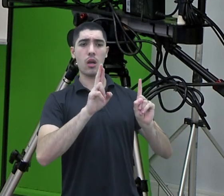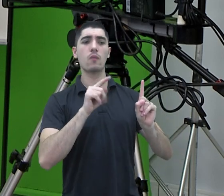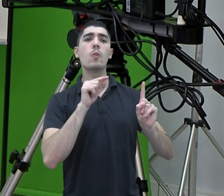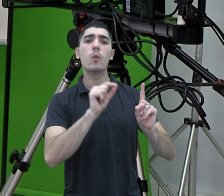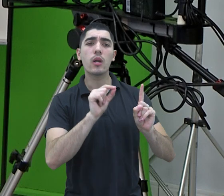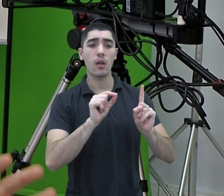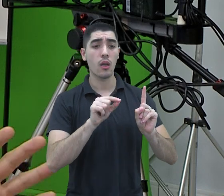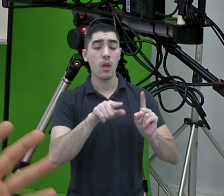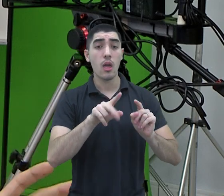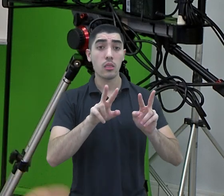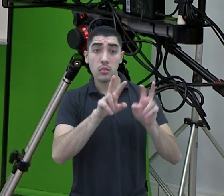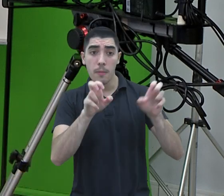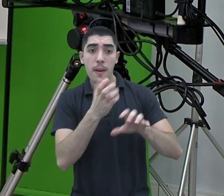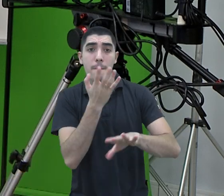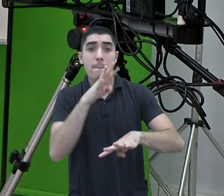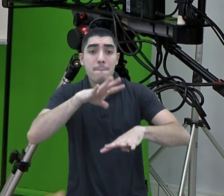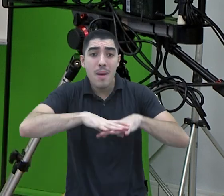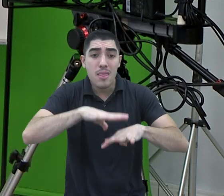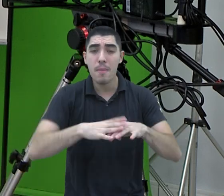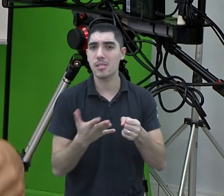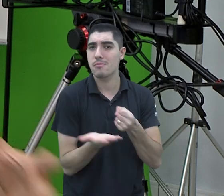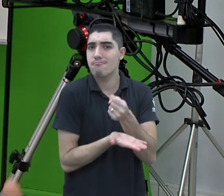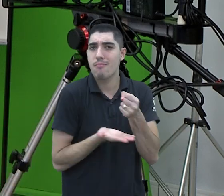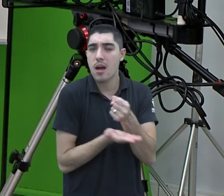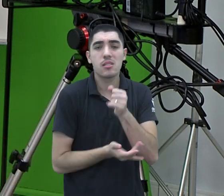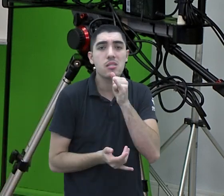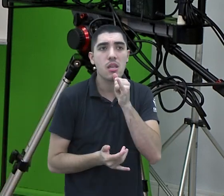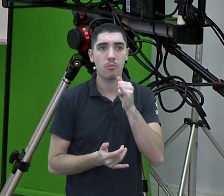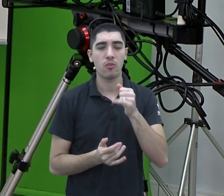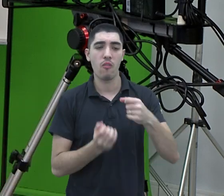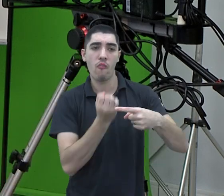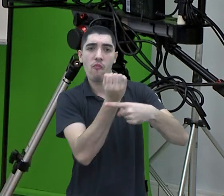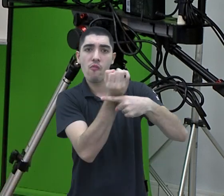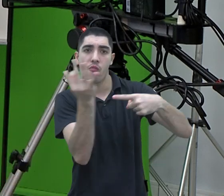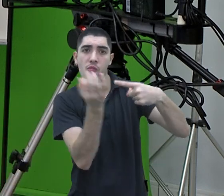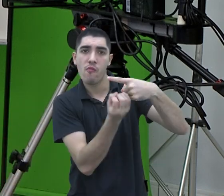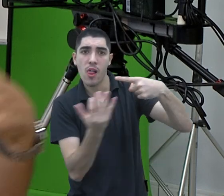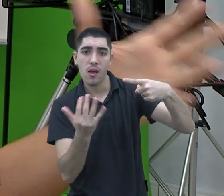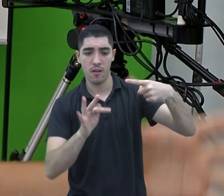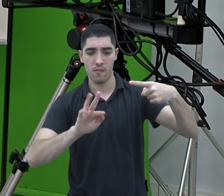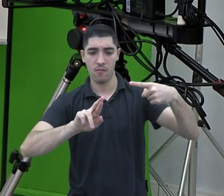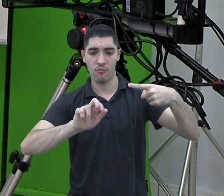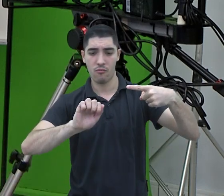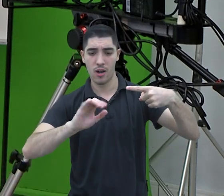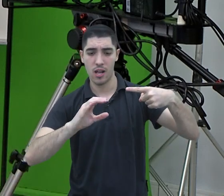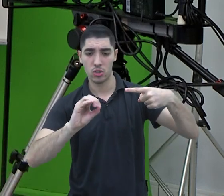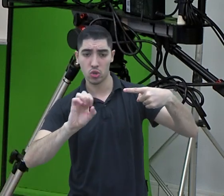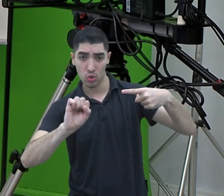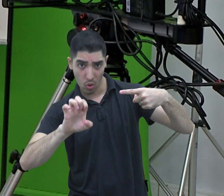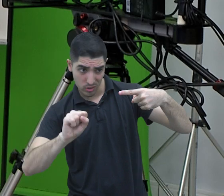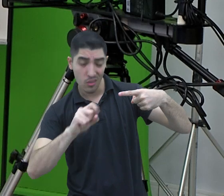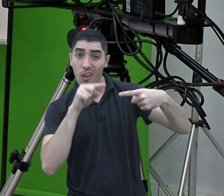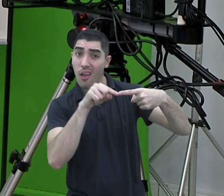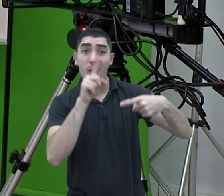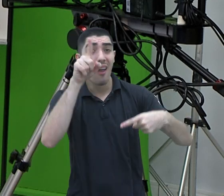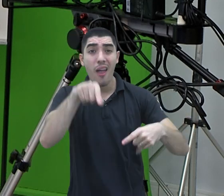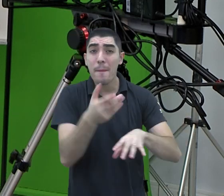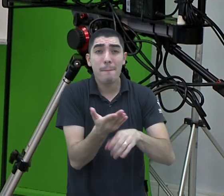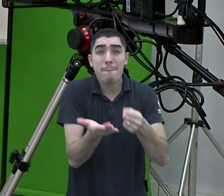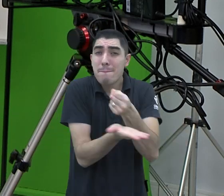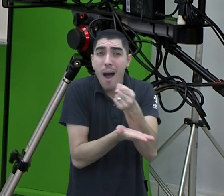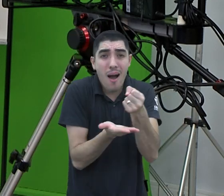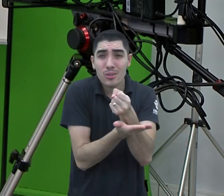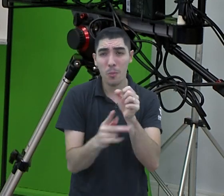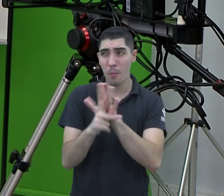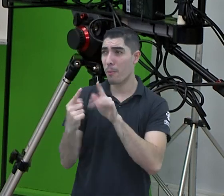uma frente, que é responsável justamente por assuntos de matemática básica. Então, por exemplo, o estudo de frações, que é uma coisa que é básica, que você vê lá no